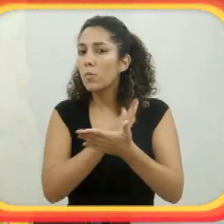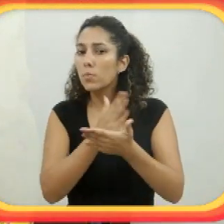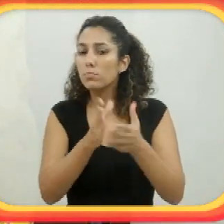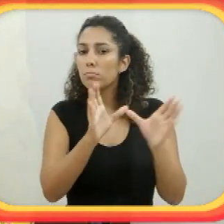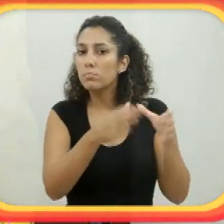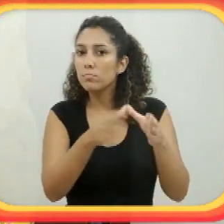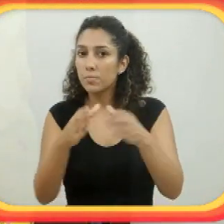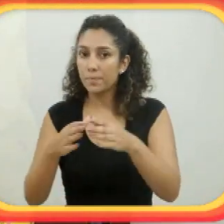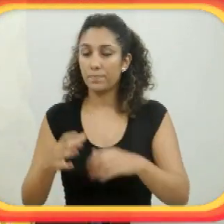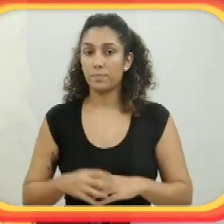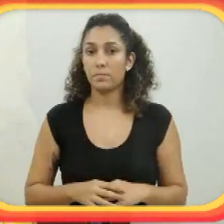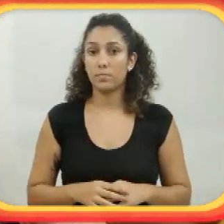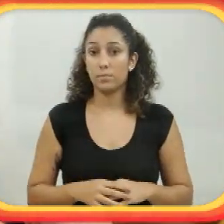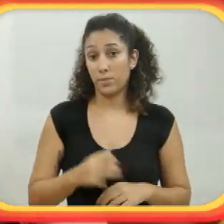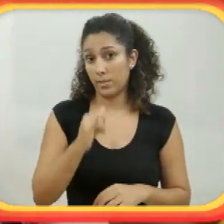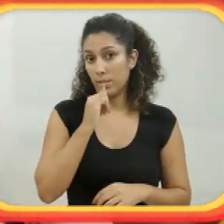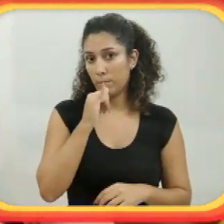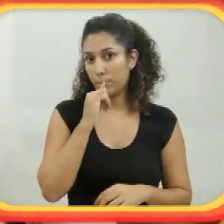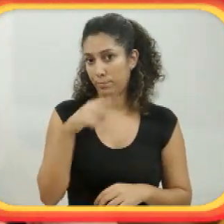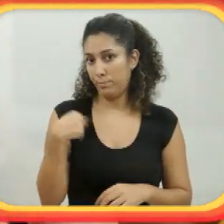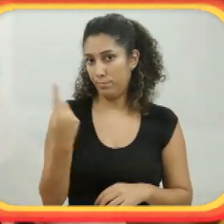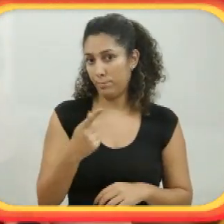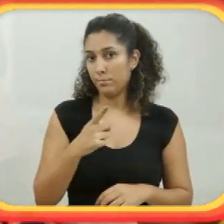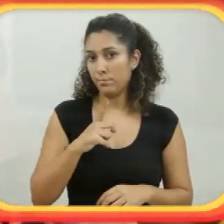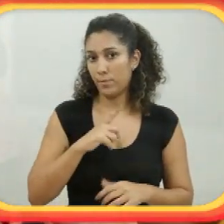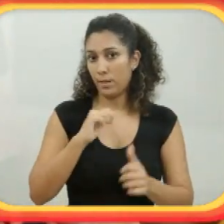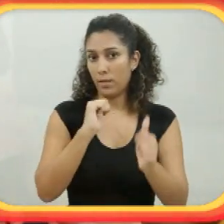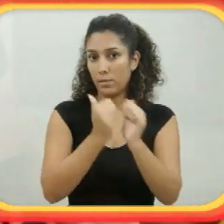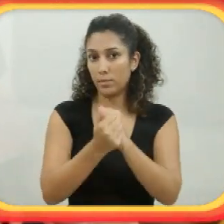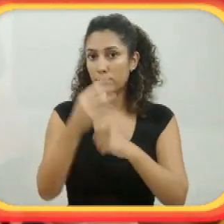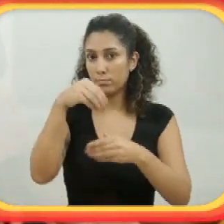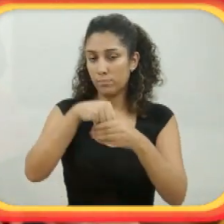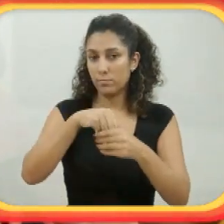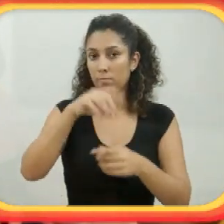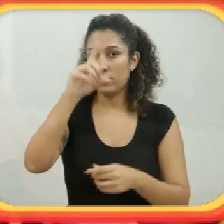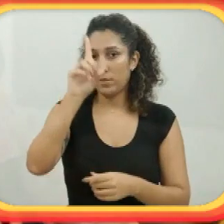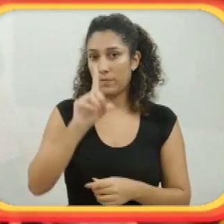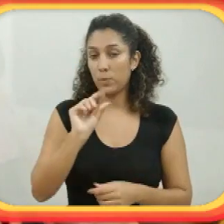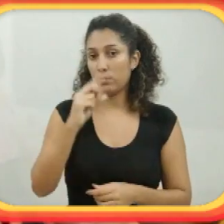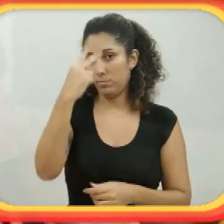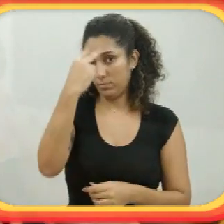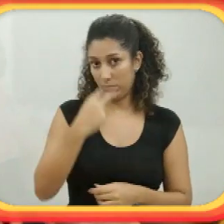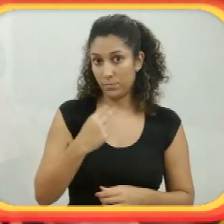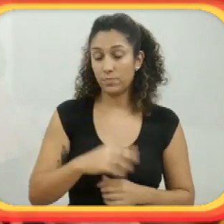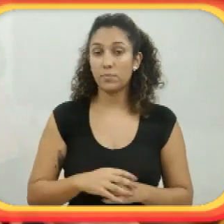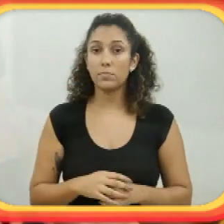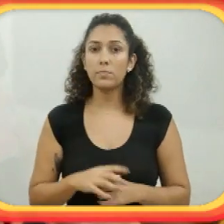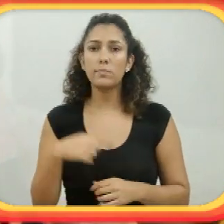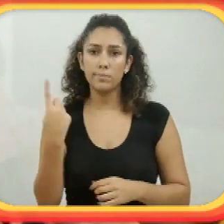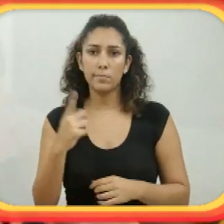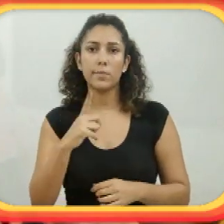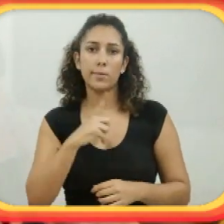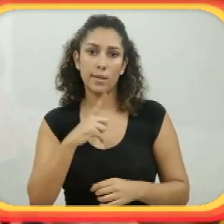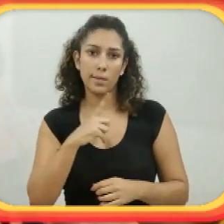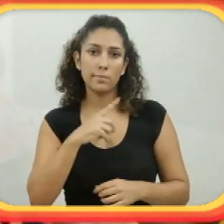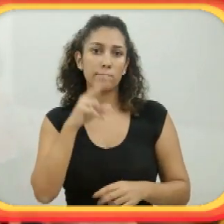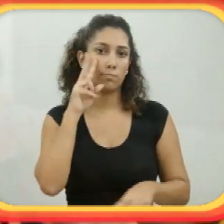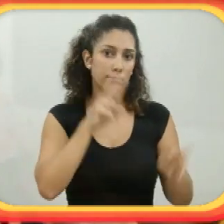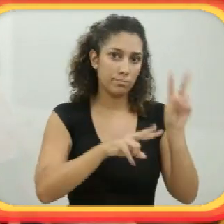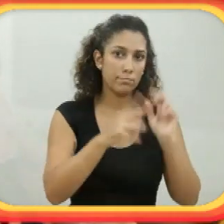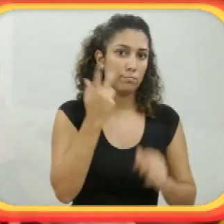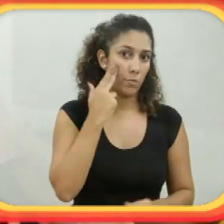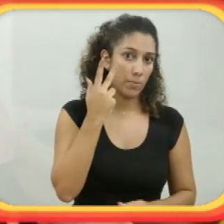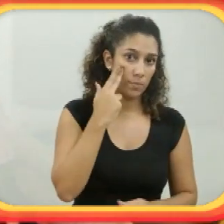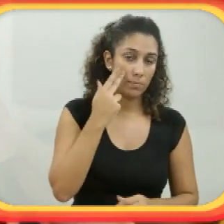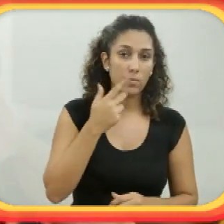algum exemplo de classe? Por exemplo, se nós pegarmos no atletismo e dentro da deficiência visual, nós temos pessoas